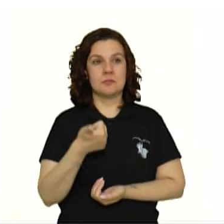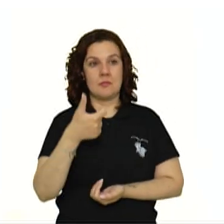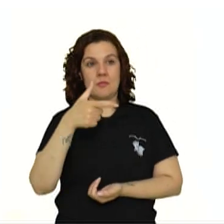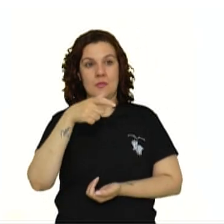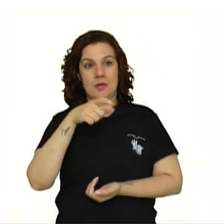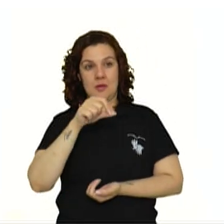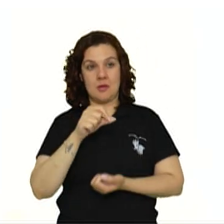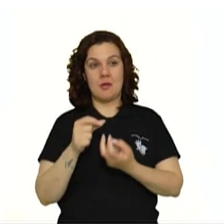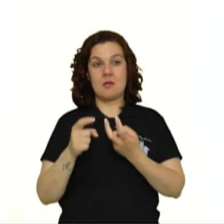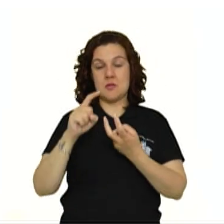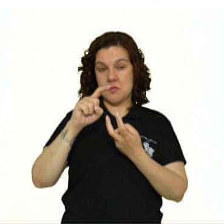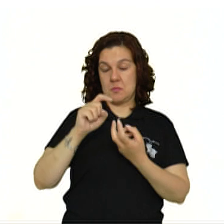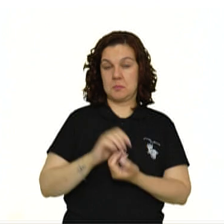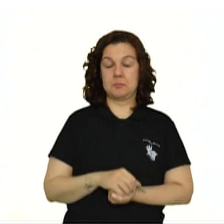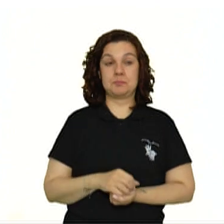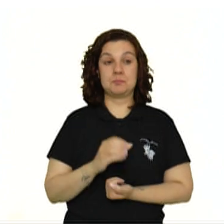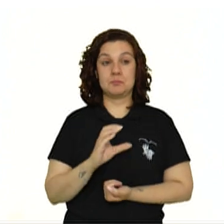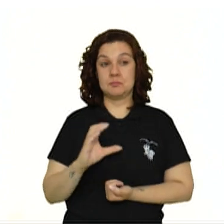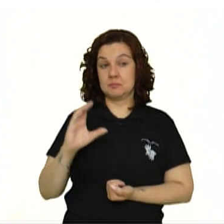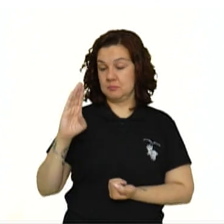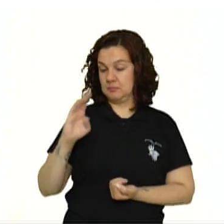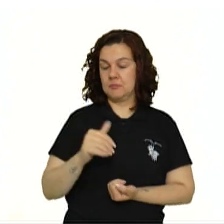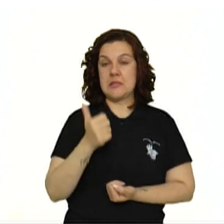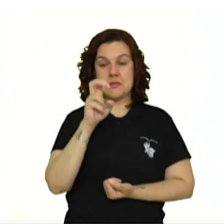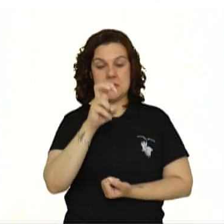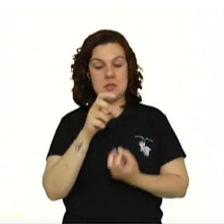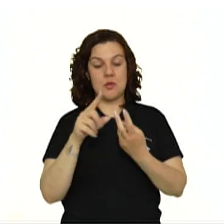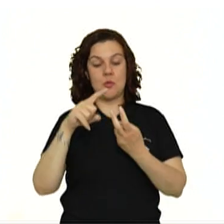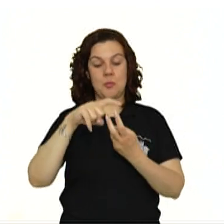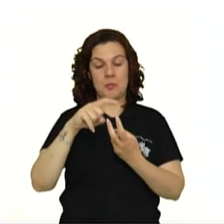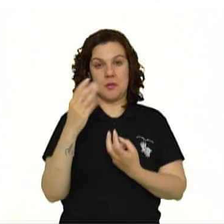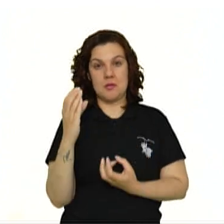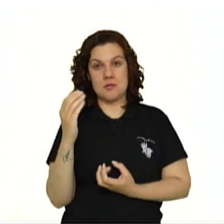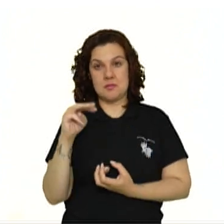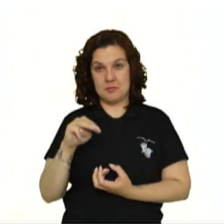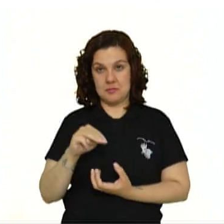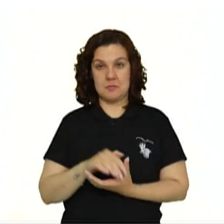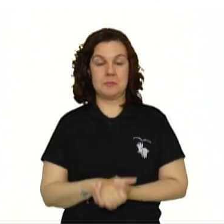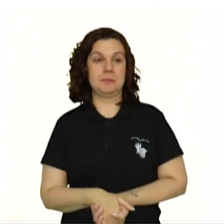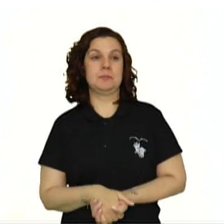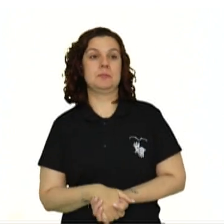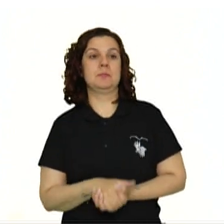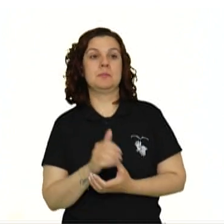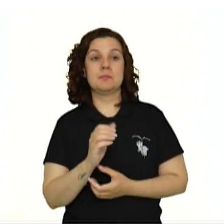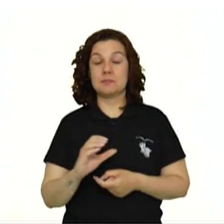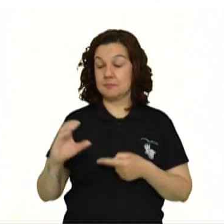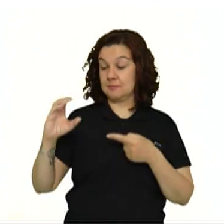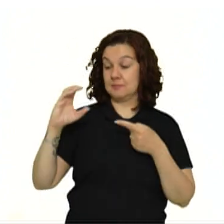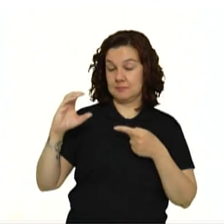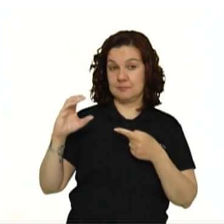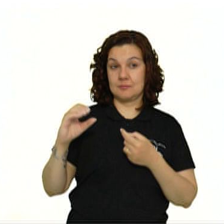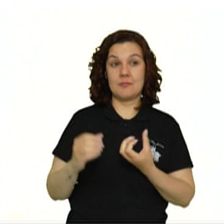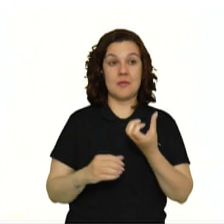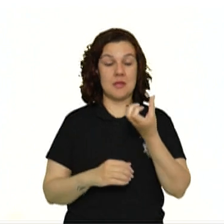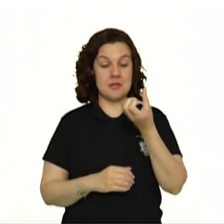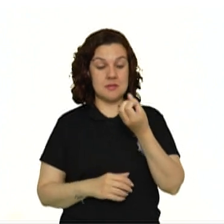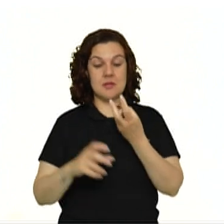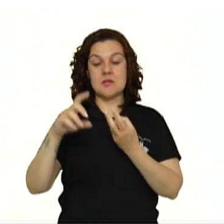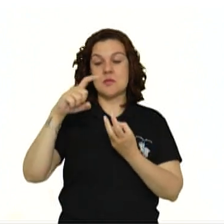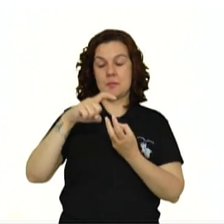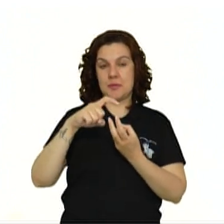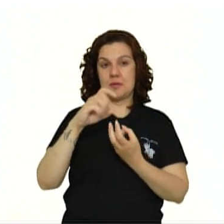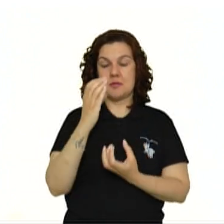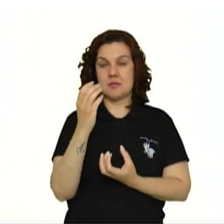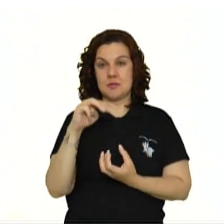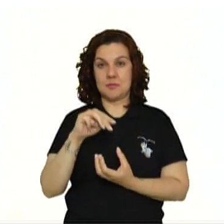10 π centímetros. Letra B, 5 π centímetros. Letra C,